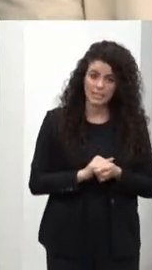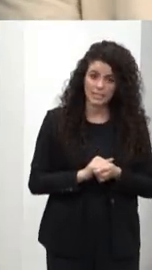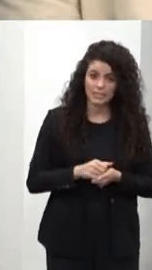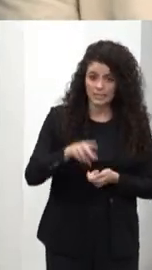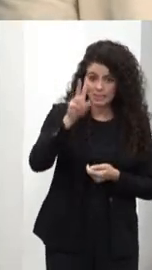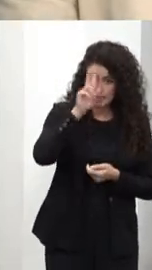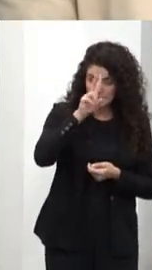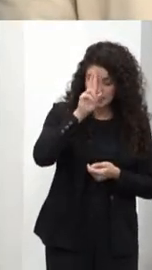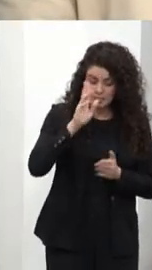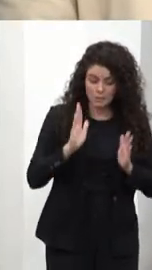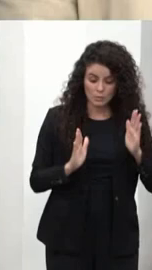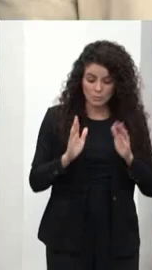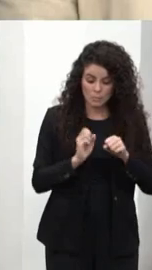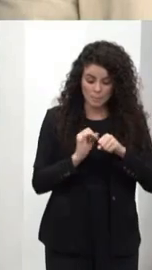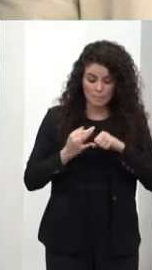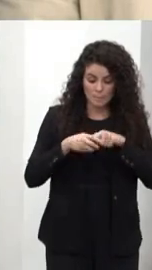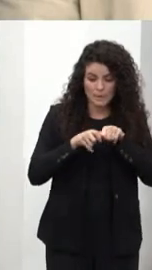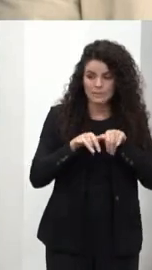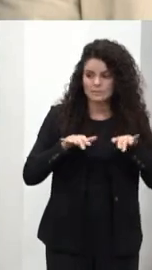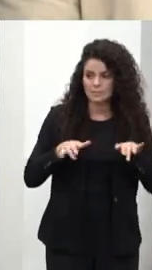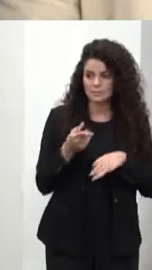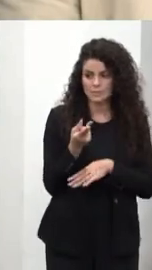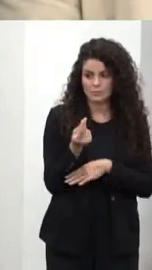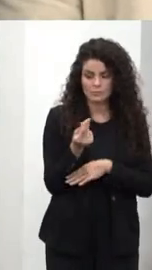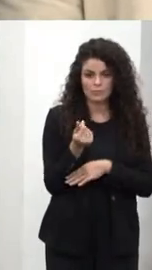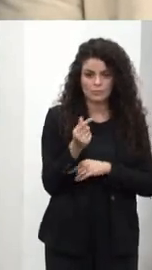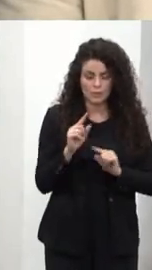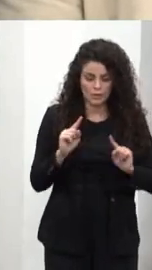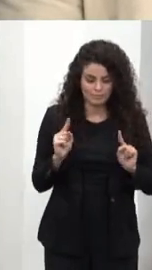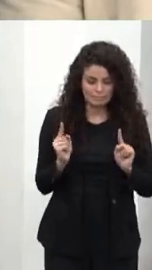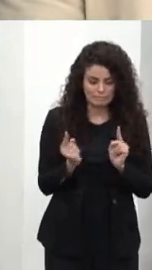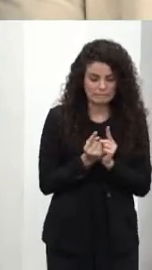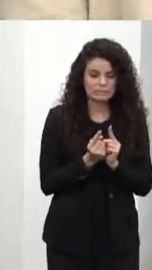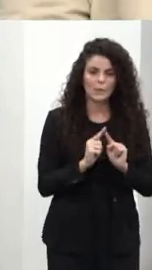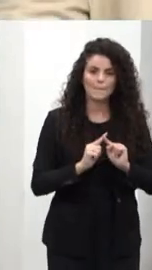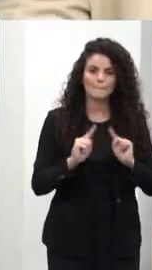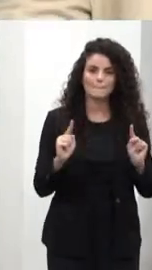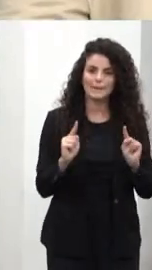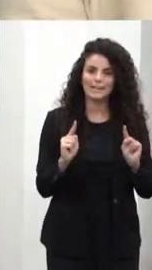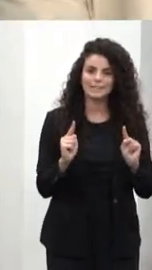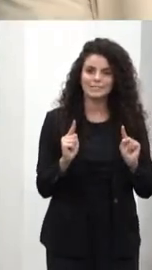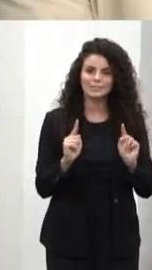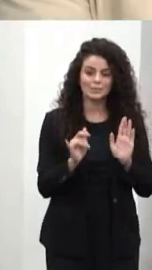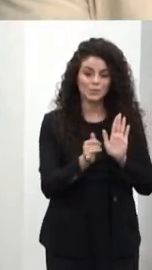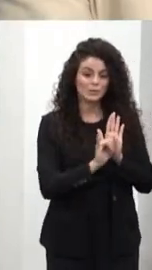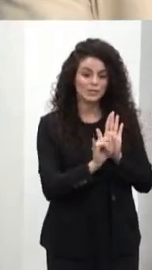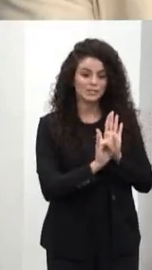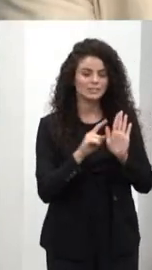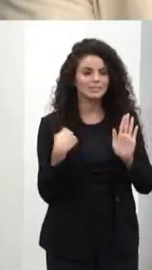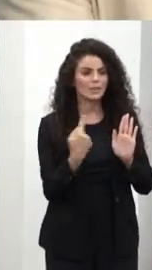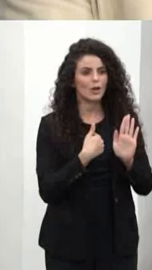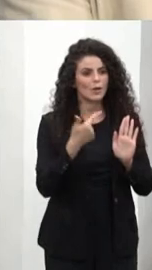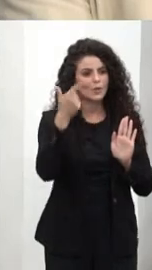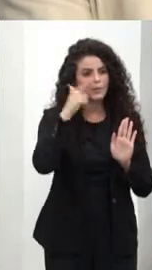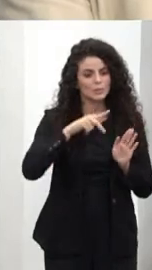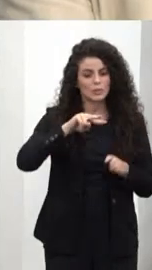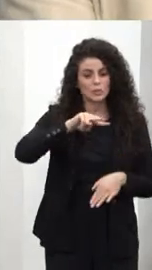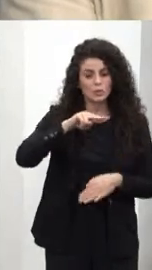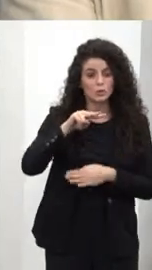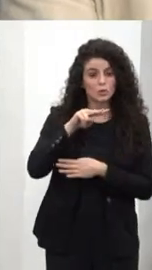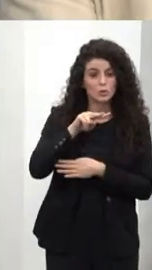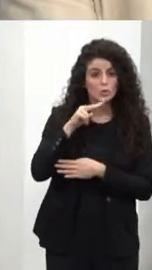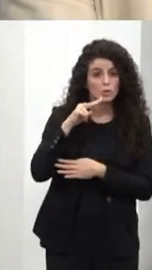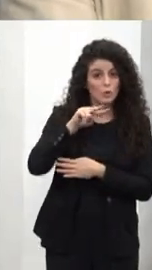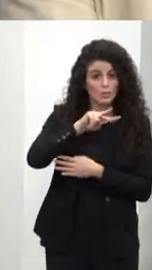que chegou foi pequeno mas foi de um edital que nós costuramos aqui dentro de dois milhões que era para ser